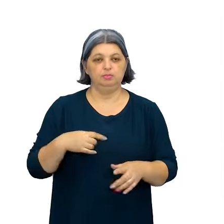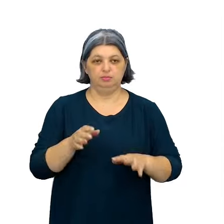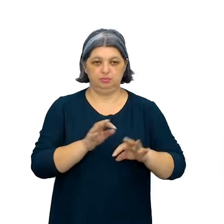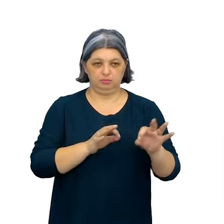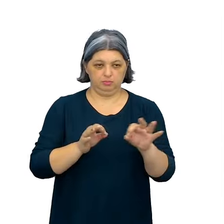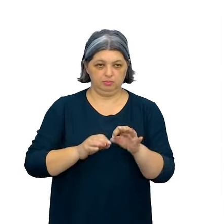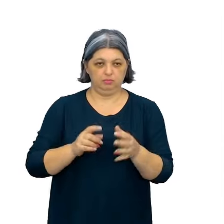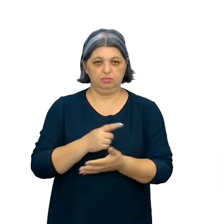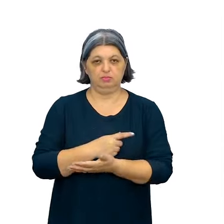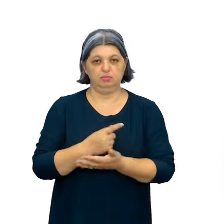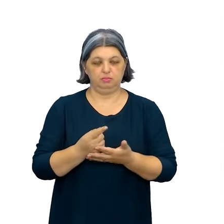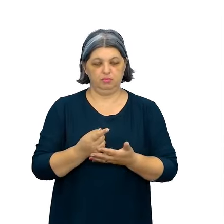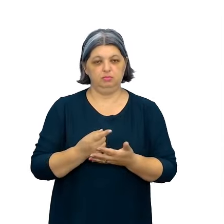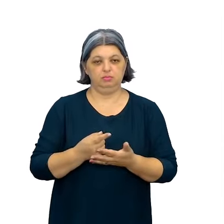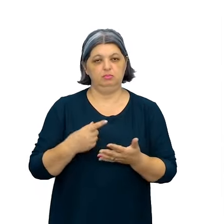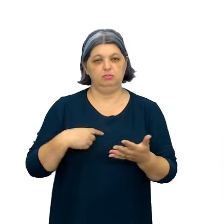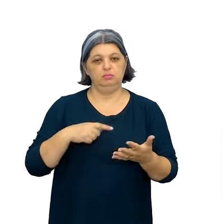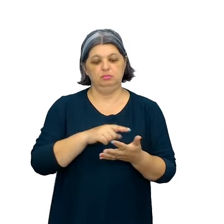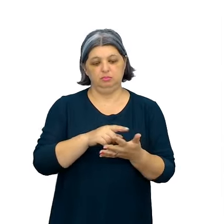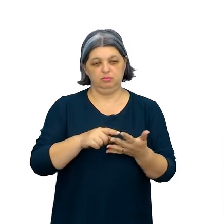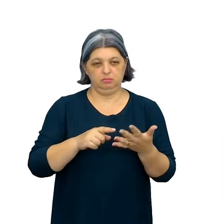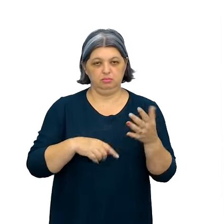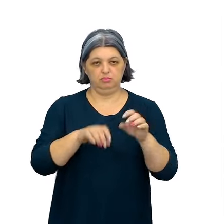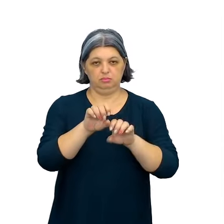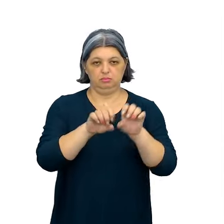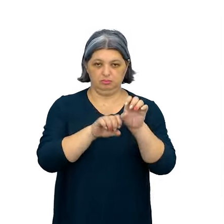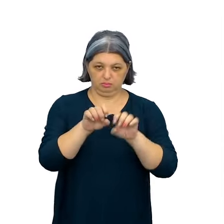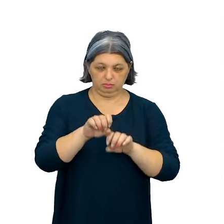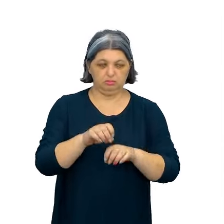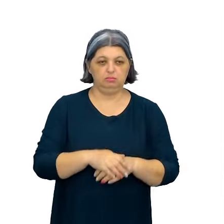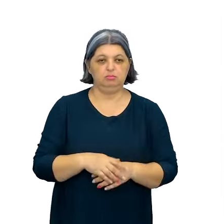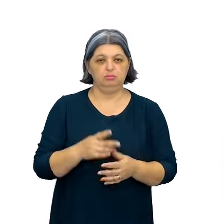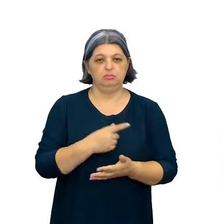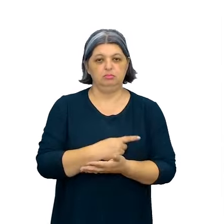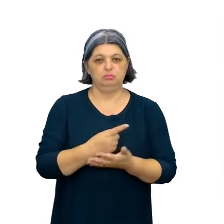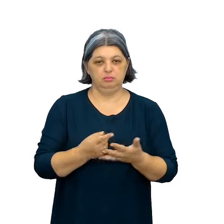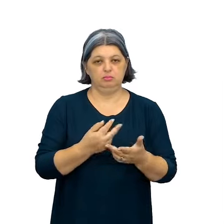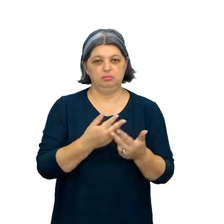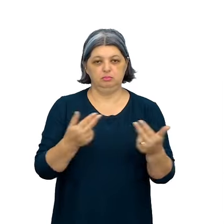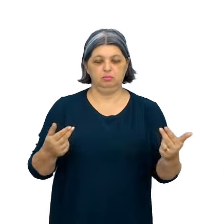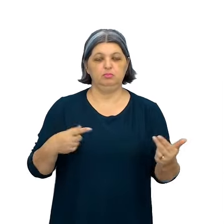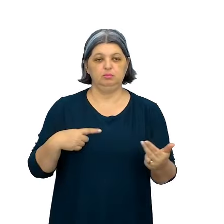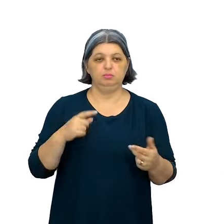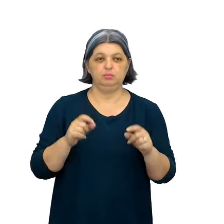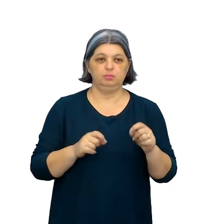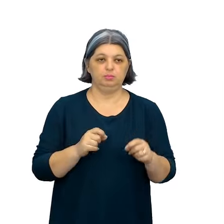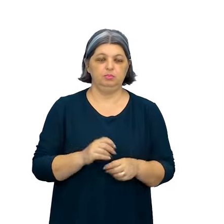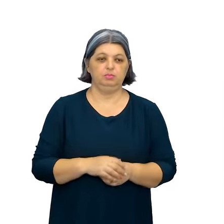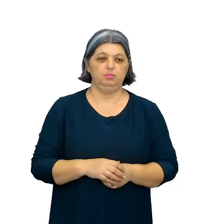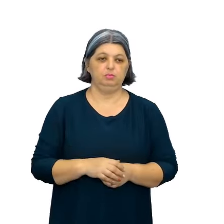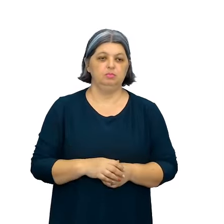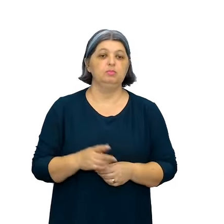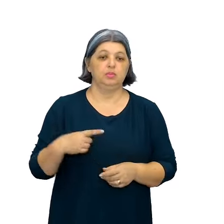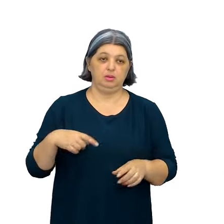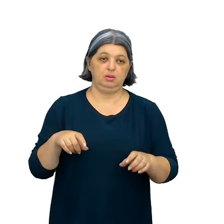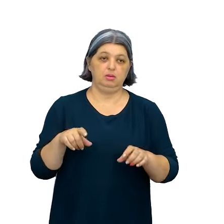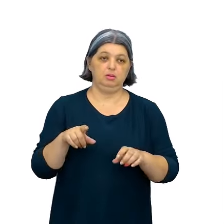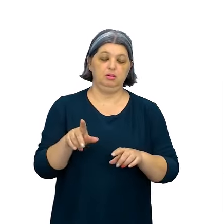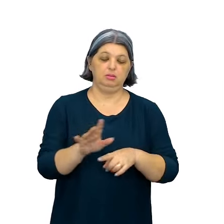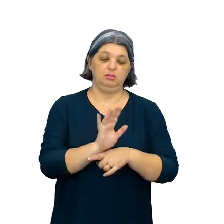organização dos elementos constitutivos desses gêneros, e aqui nós temos, então, um esquema